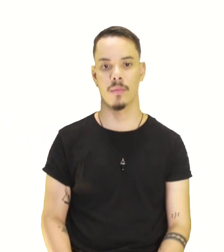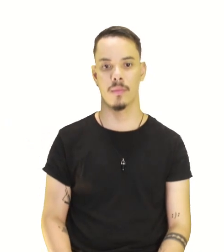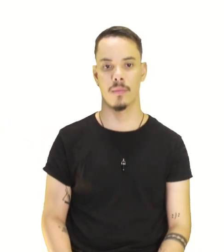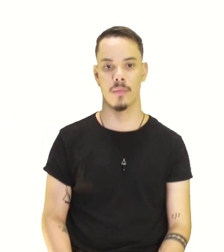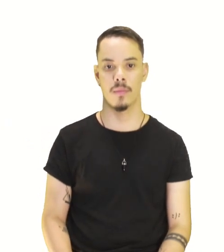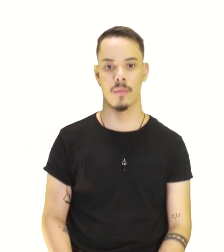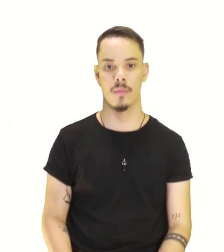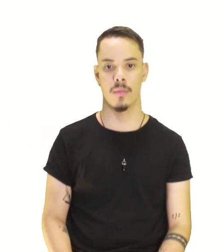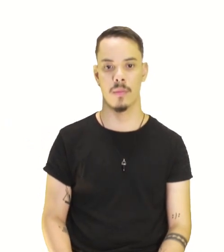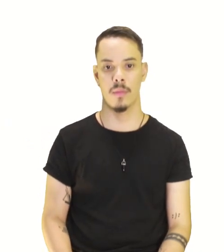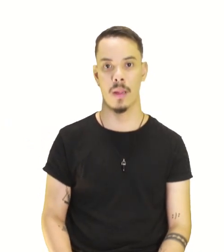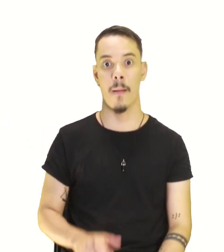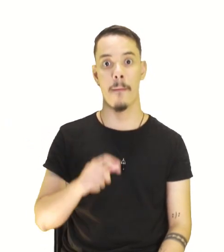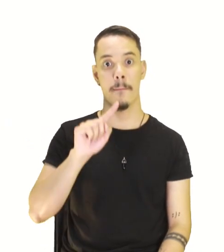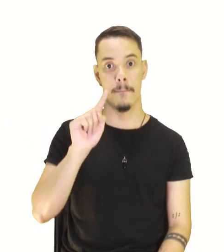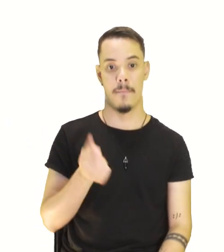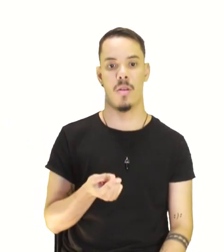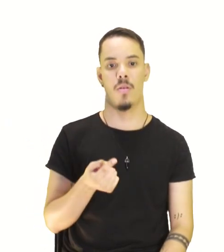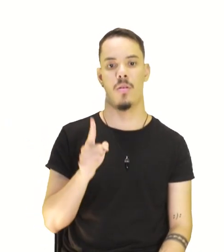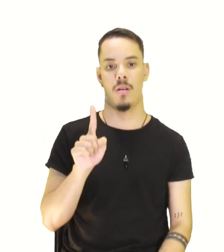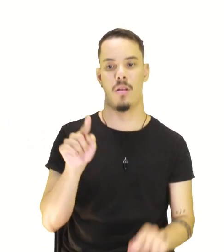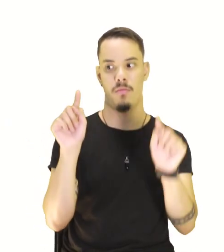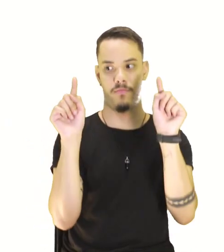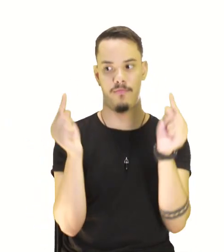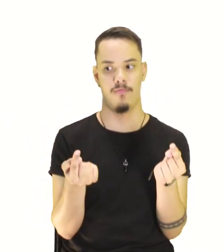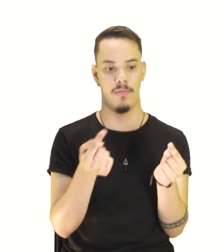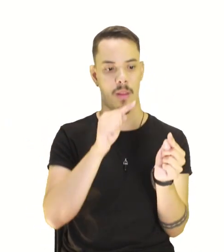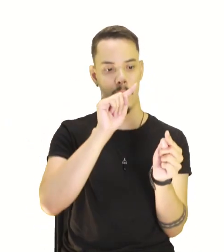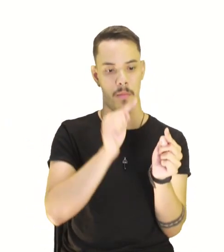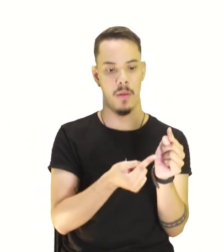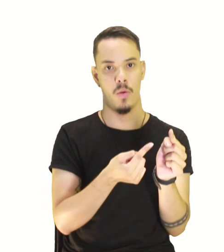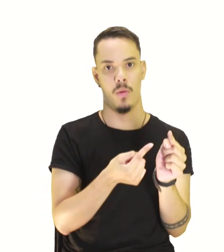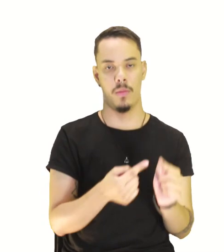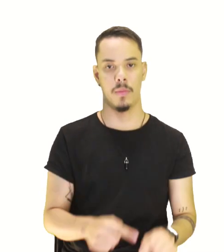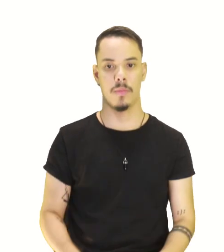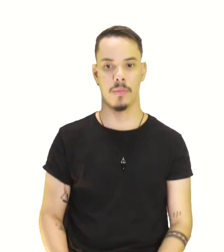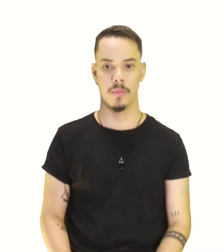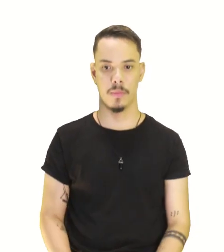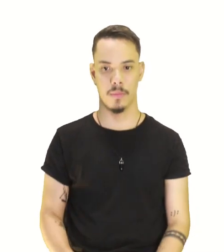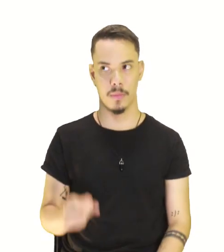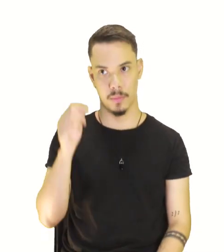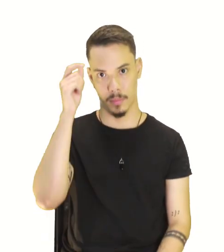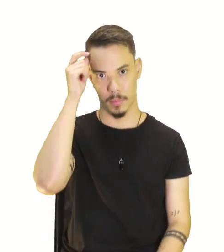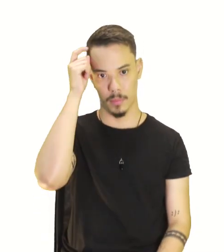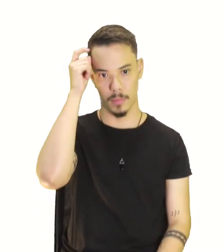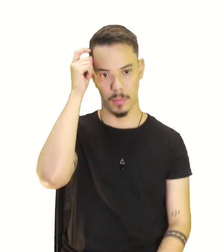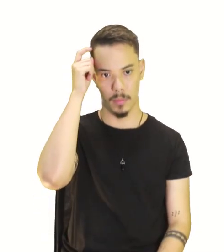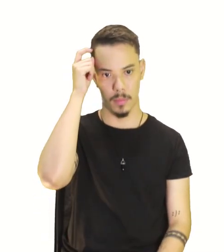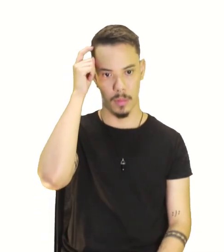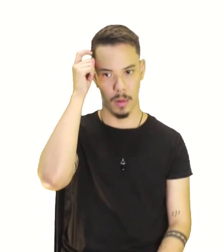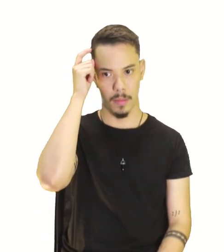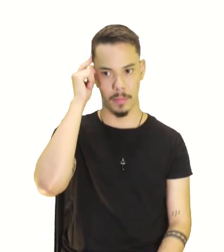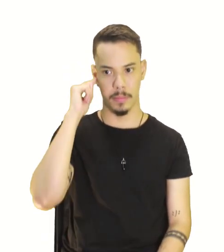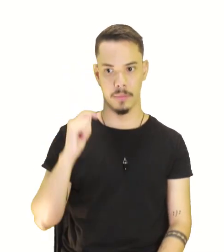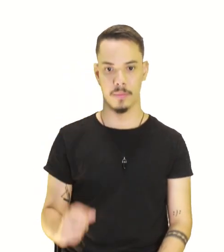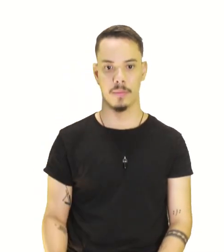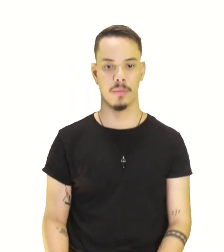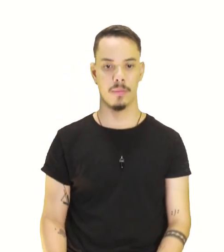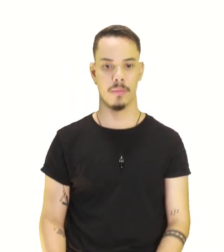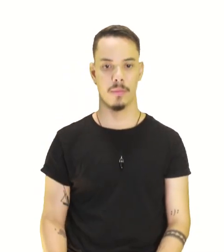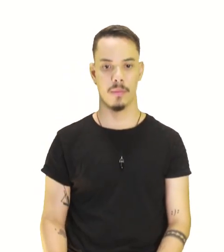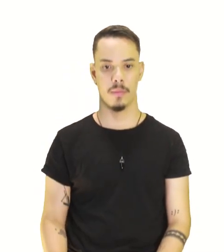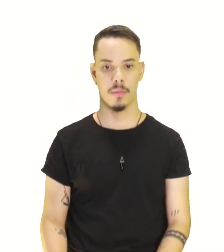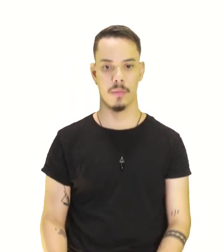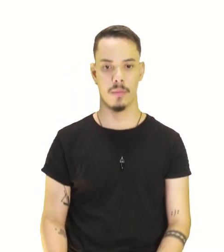né? Então, o 1000 agora é a quantidade de vacas que eu vou multiplicar por 5. Então, se eu